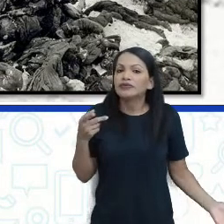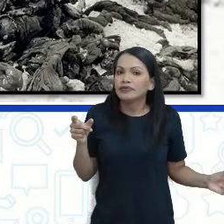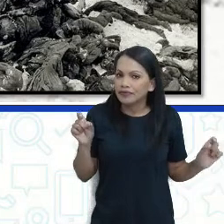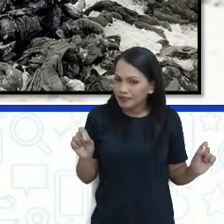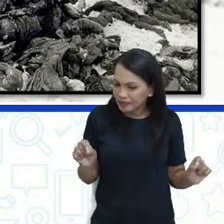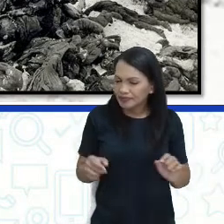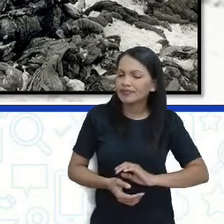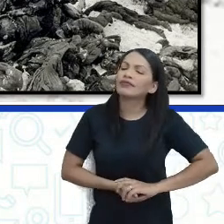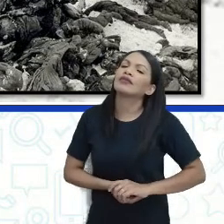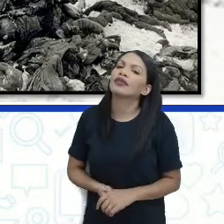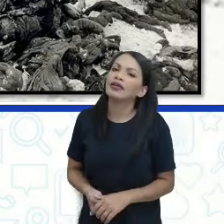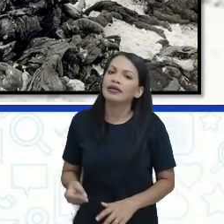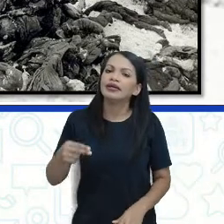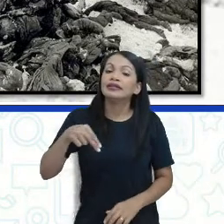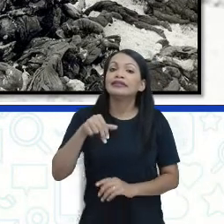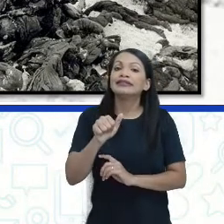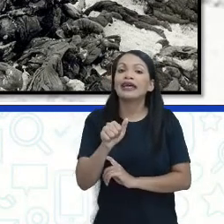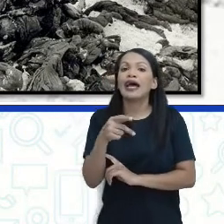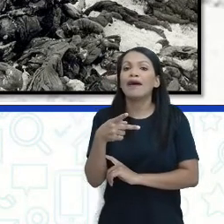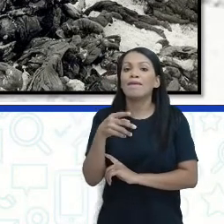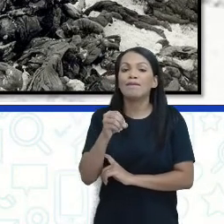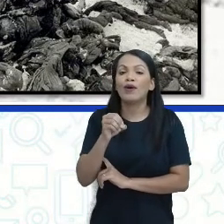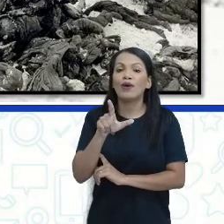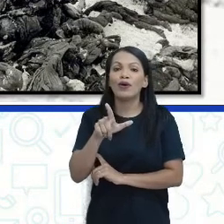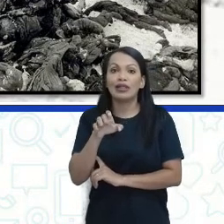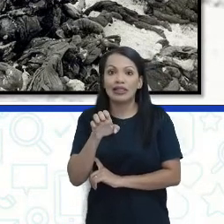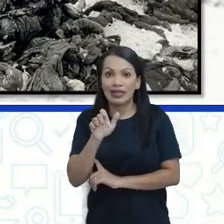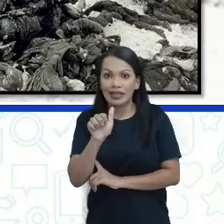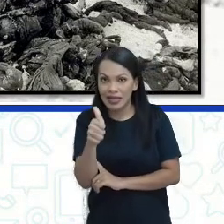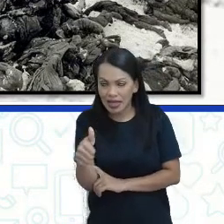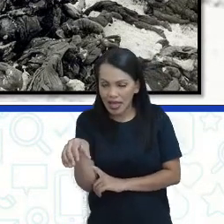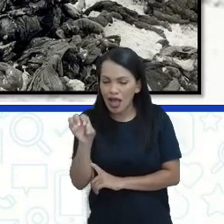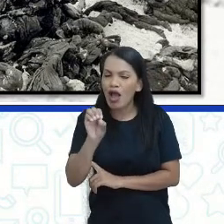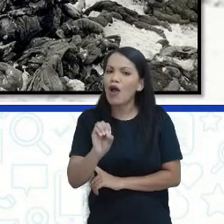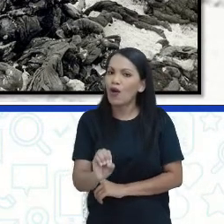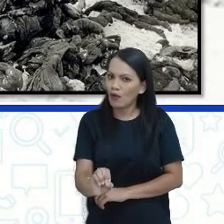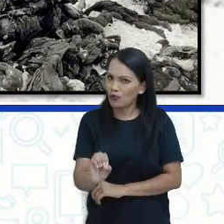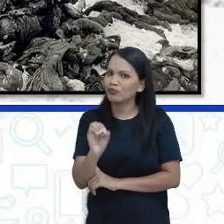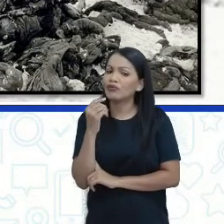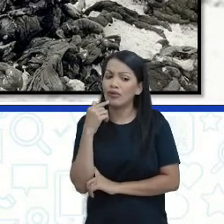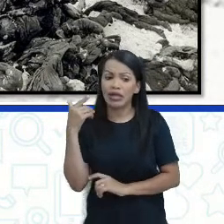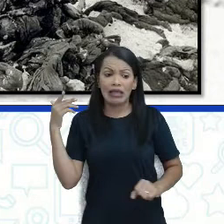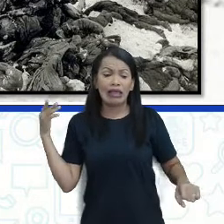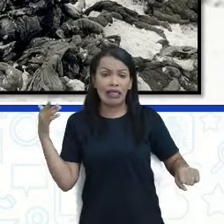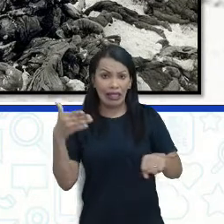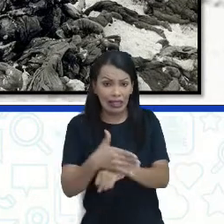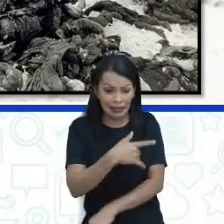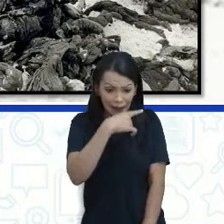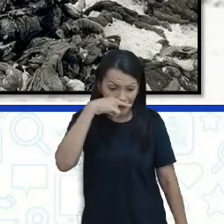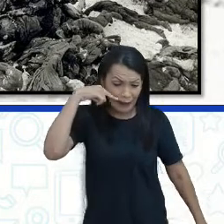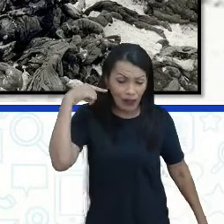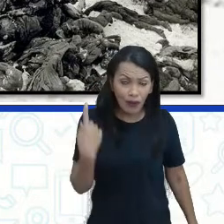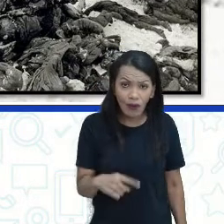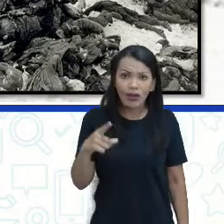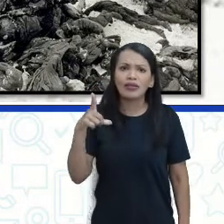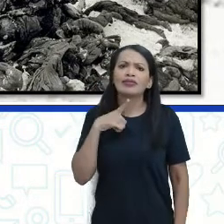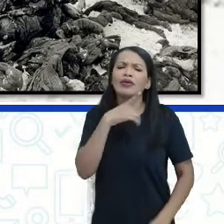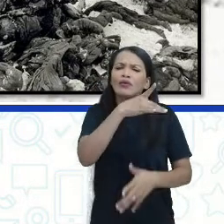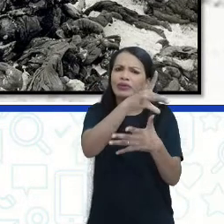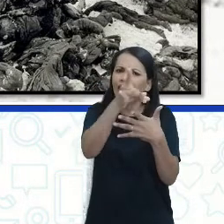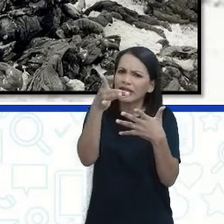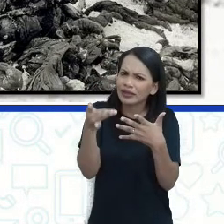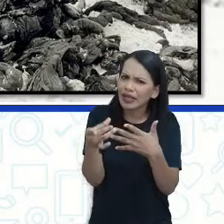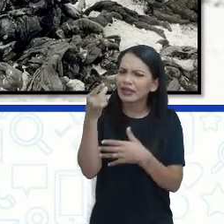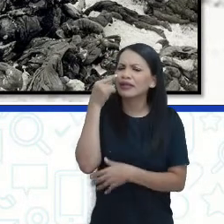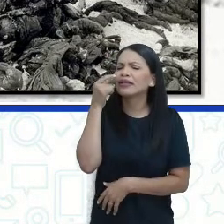né, a Rússia. Isso, durante as guerras, né, napoleônicas, ele invade a Rússia. E tem um detalhe muito interessante